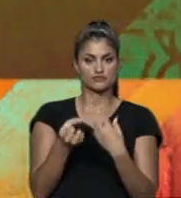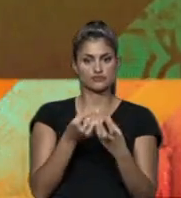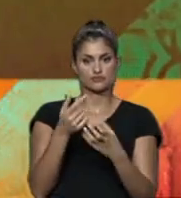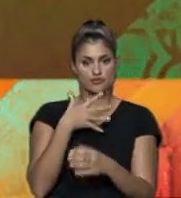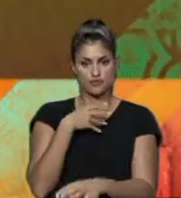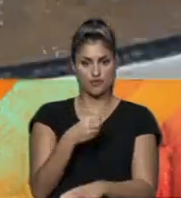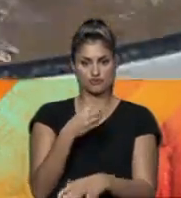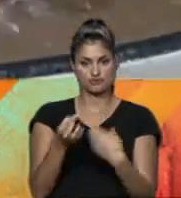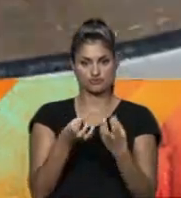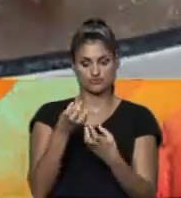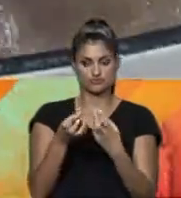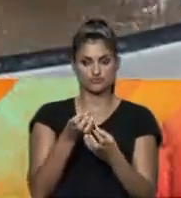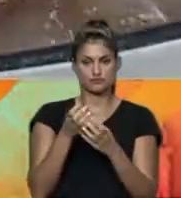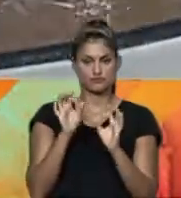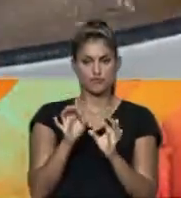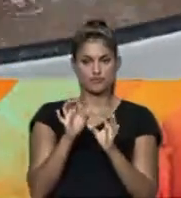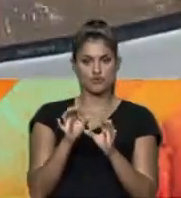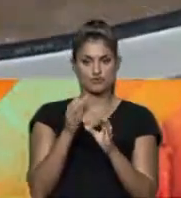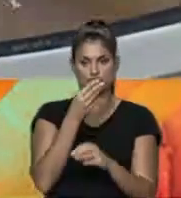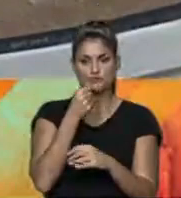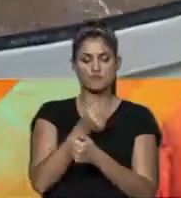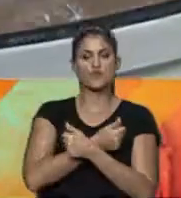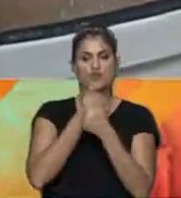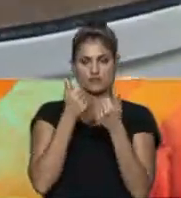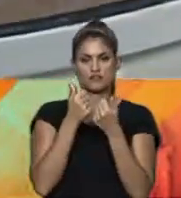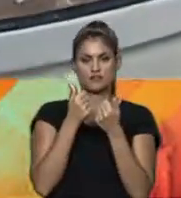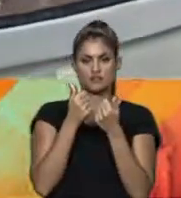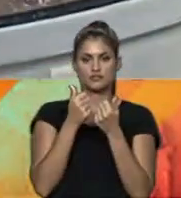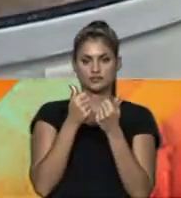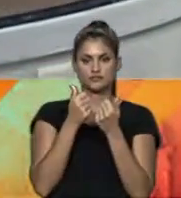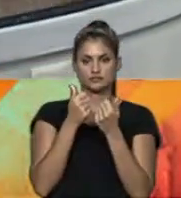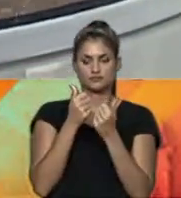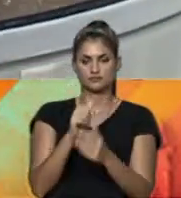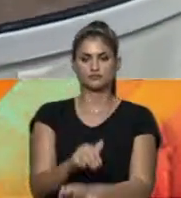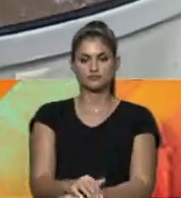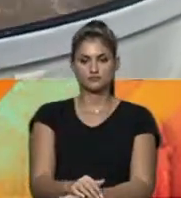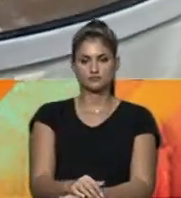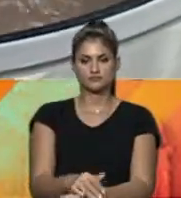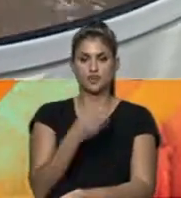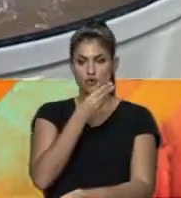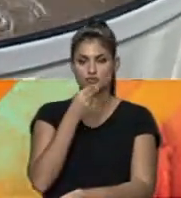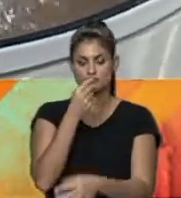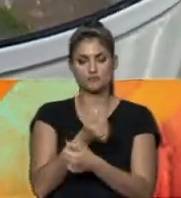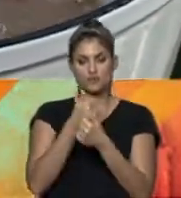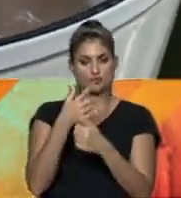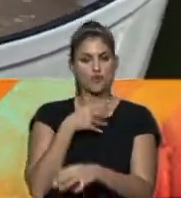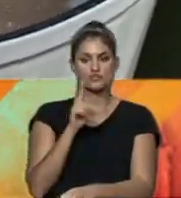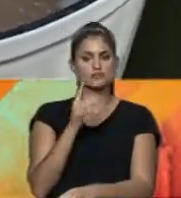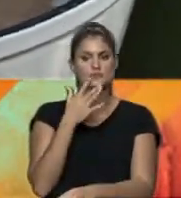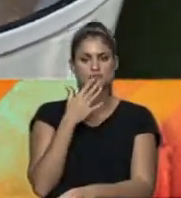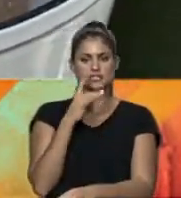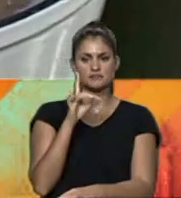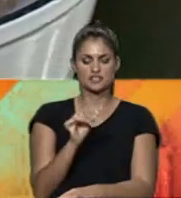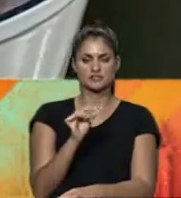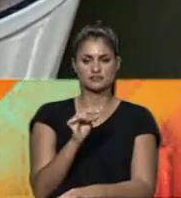gosto de refogado bem apuradinho. Sim. Não? Também só aí é que... Só aí é que dá o sabor. Também senão... não gosto nada de pimenta. Não é nada.